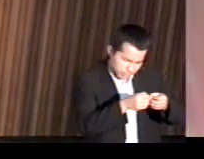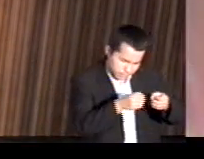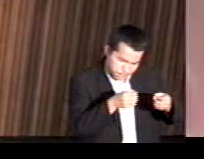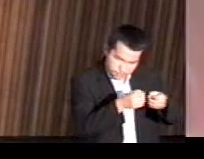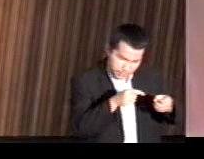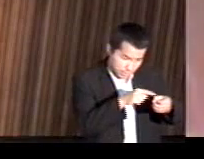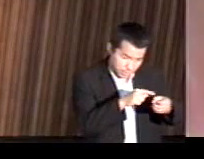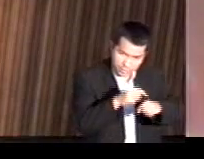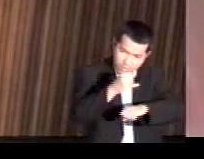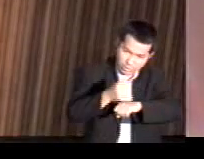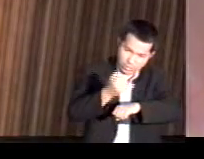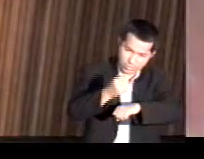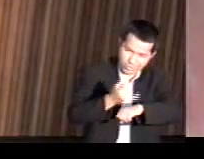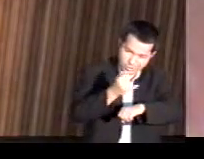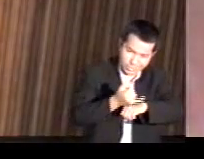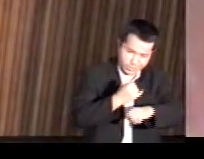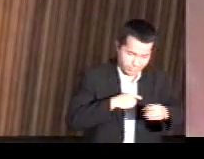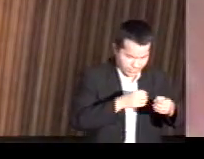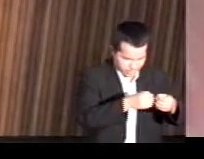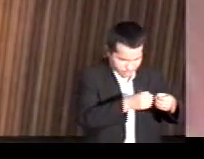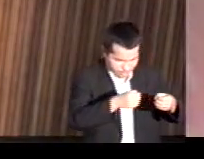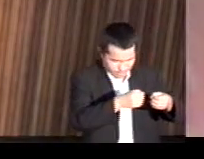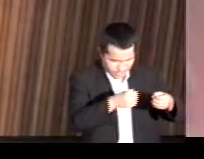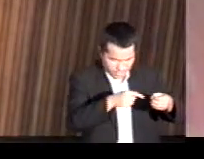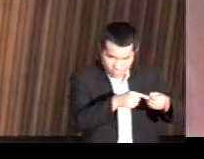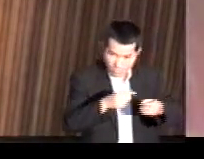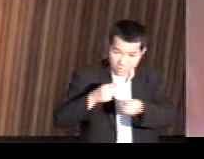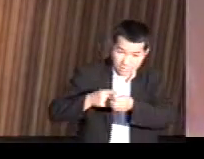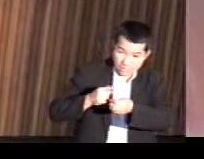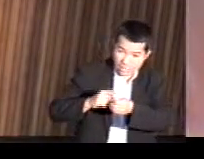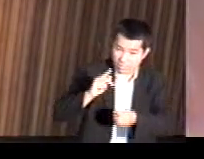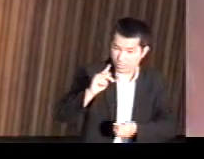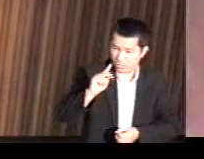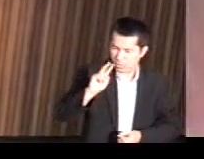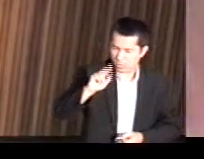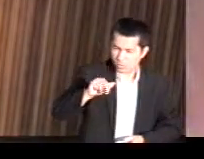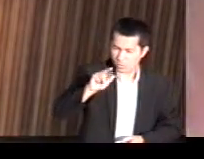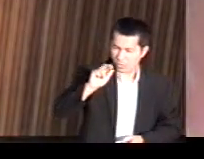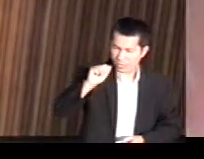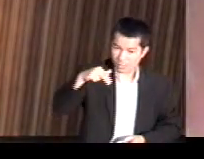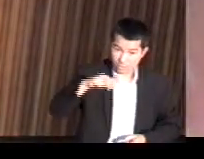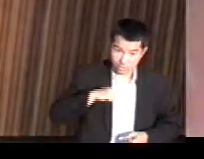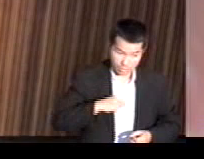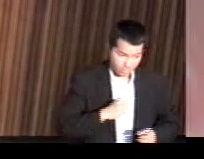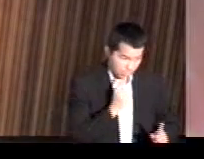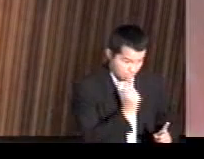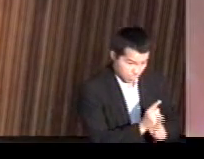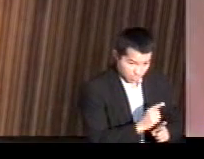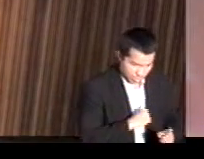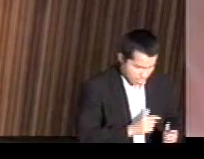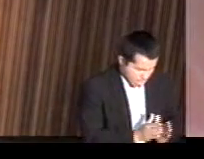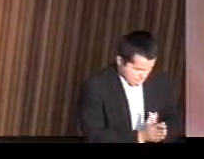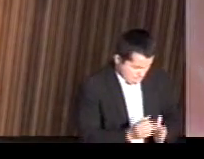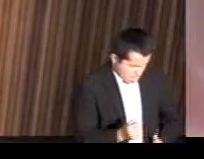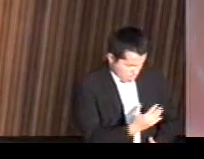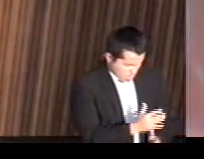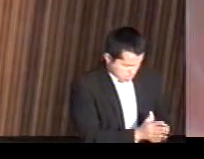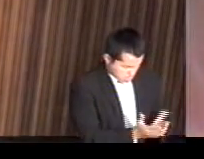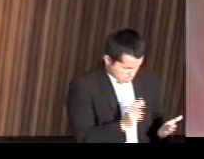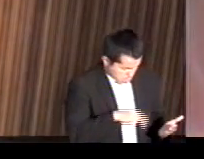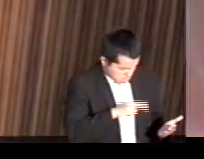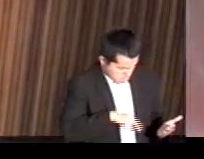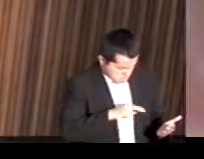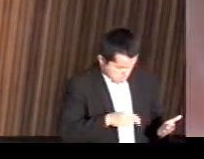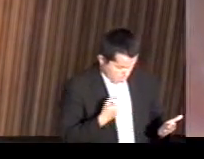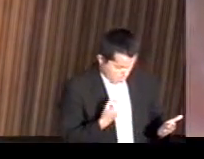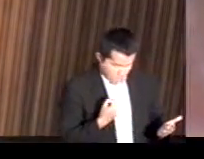Morto, eles já falavam de um Messias da ordem de Melquisedeque, que julgaria tanto os